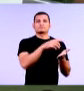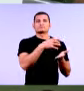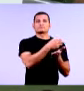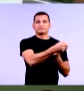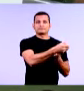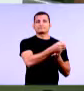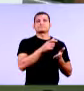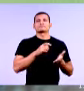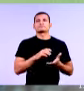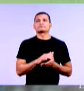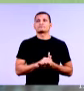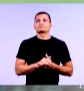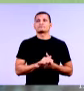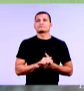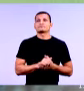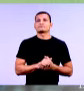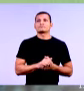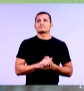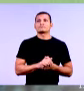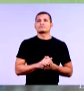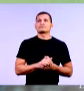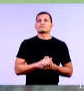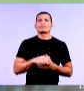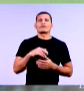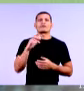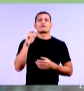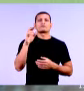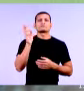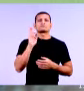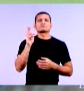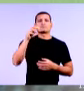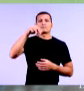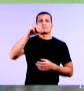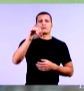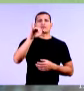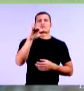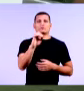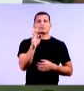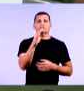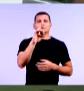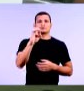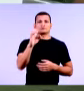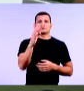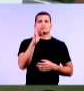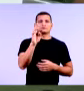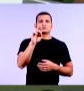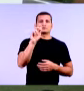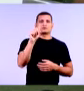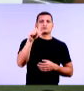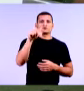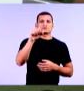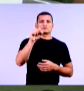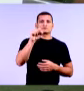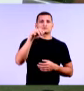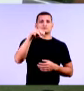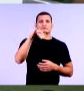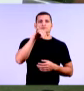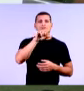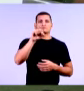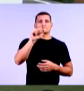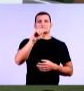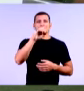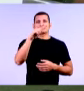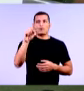bem, Colorado. Então, agora eu quero ver essa aqui. Quem são os meios de transmissão no caso do serviço postal, professor? Agora é uma boa